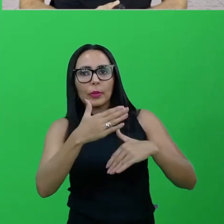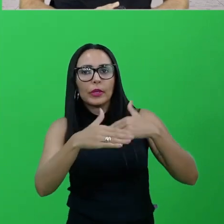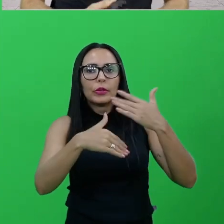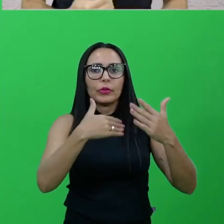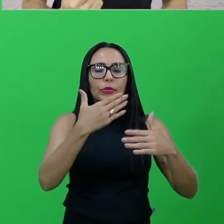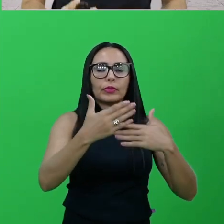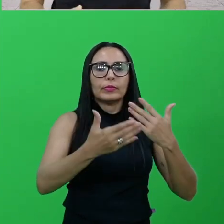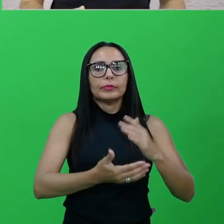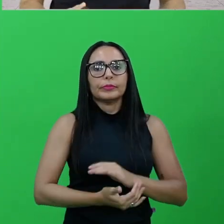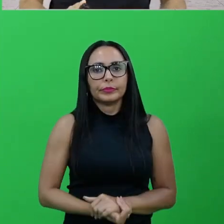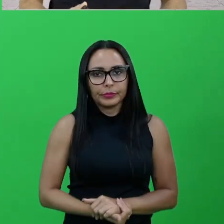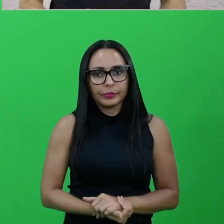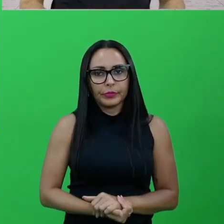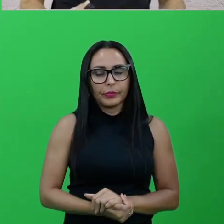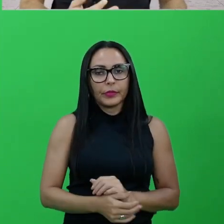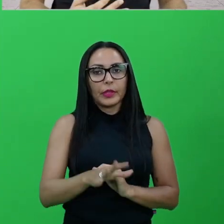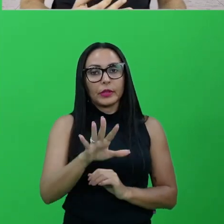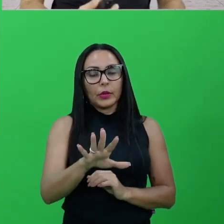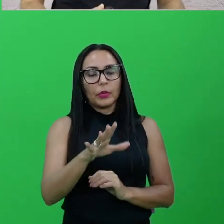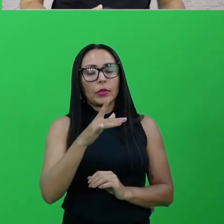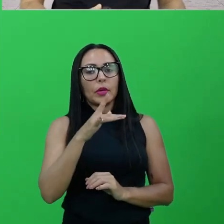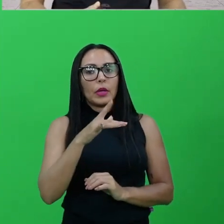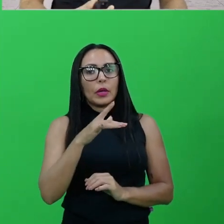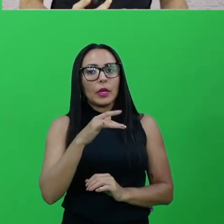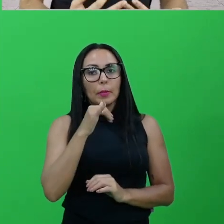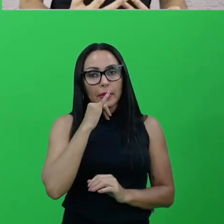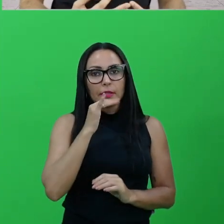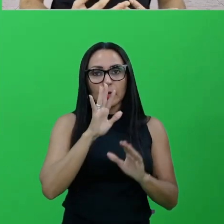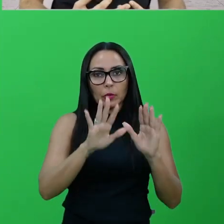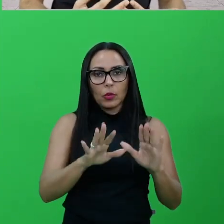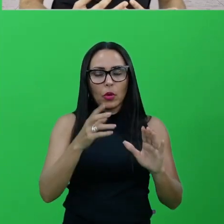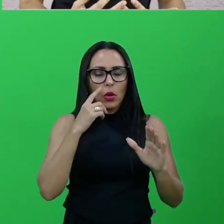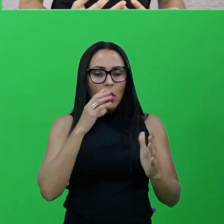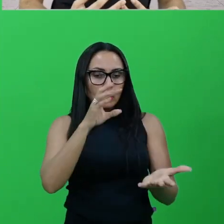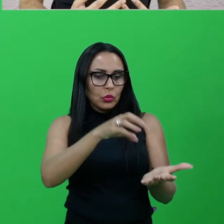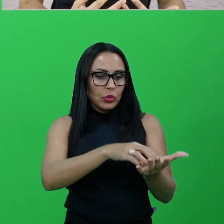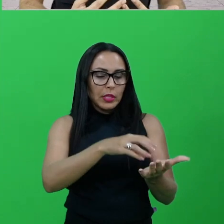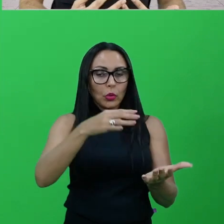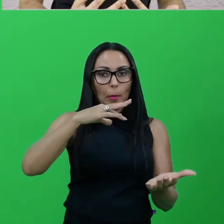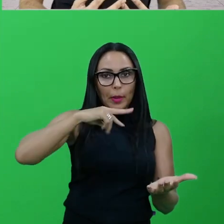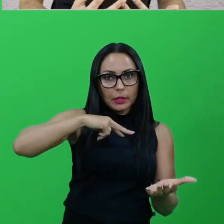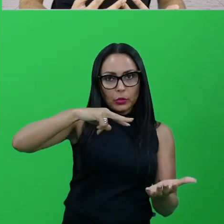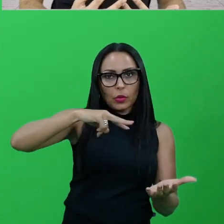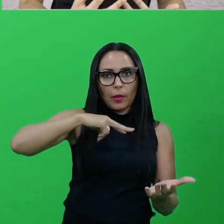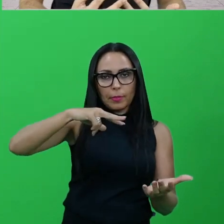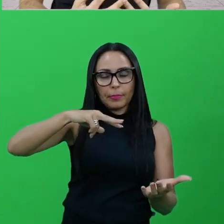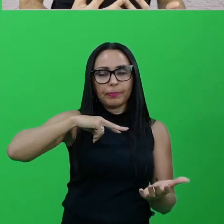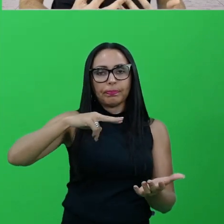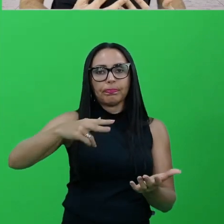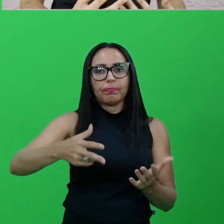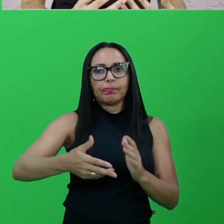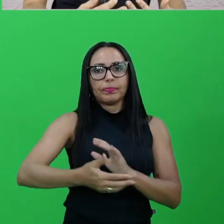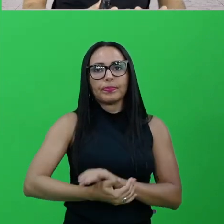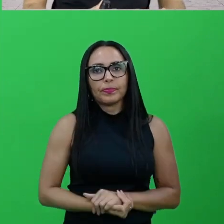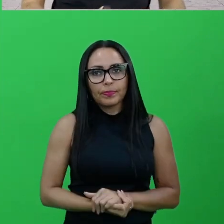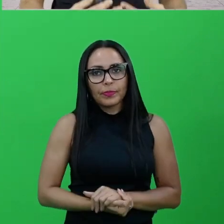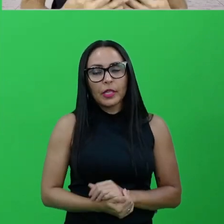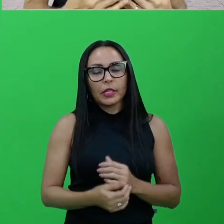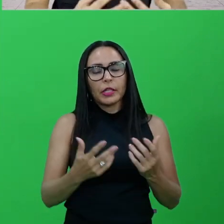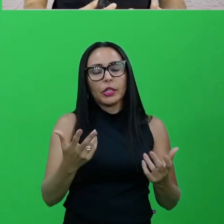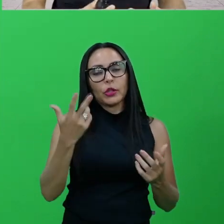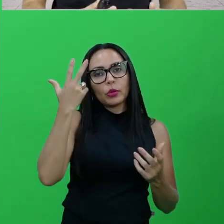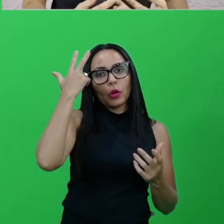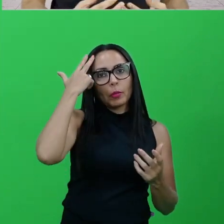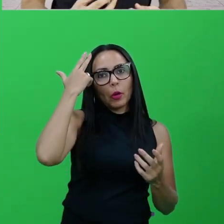tempo. Então imagine, se no setor privado, digamos assim, que é naturalmente um pouco